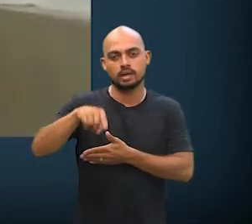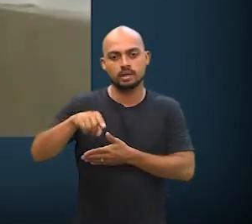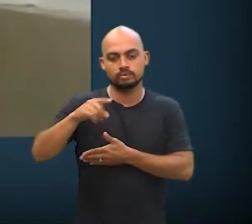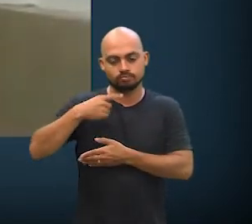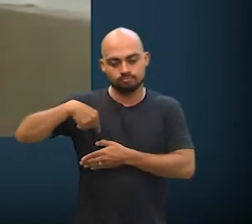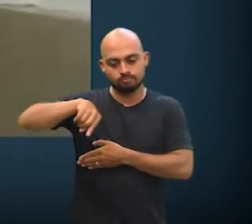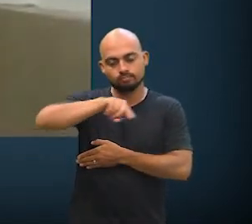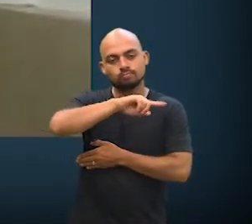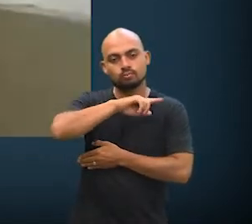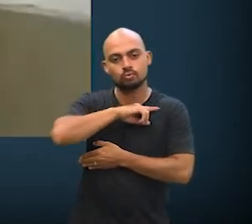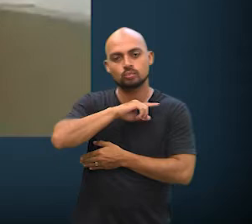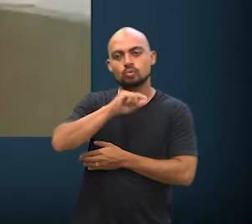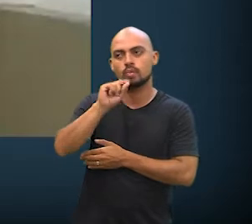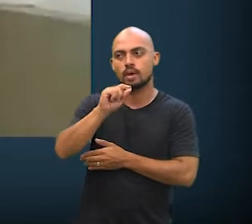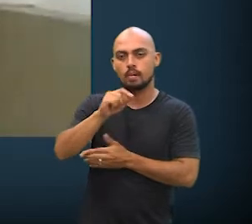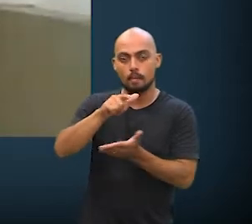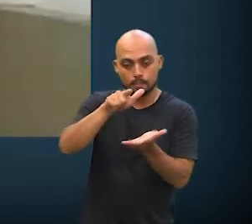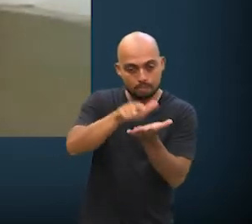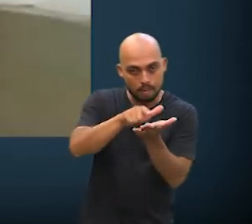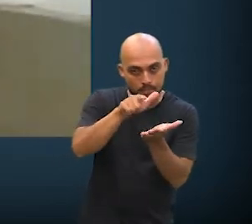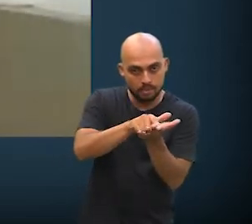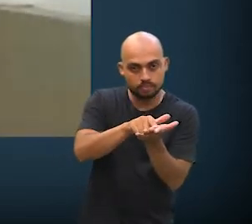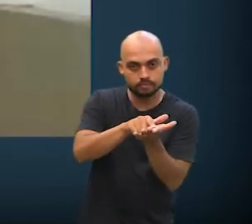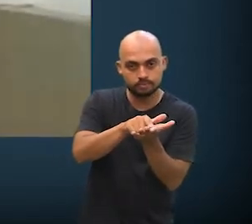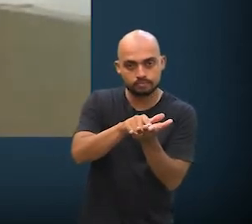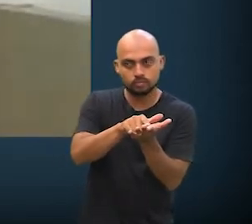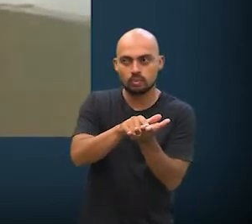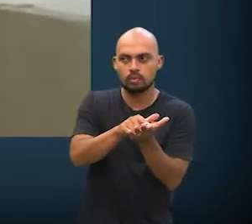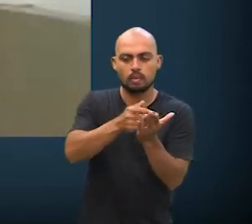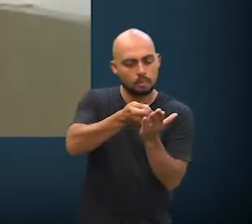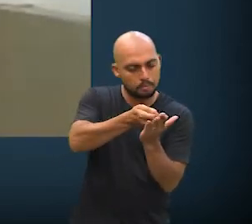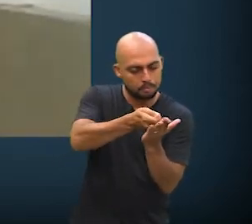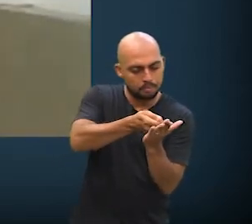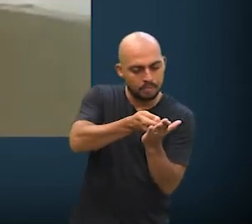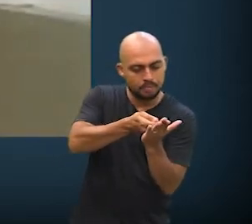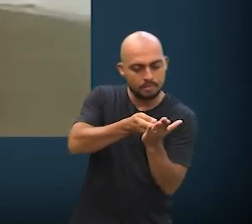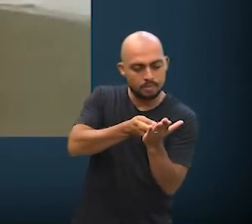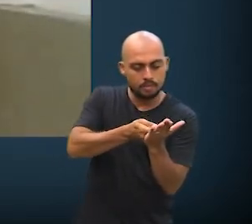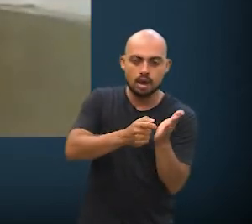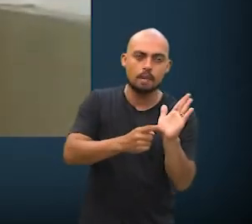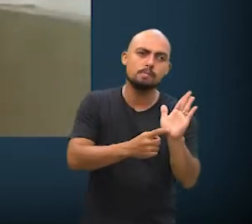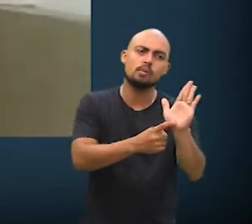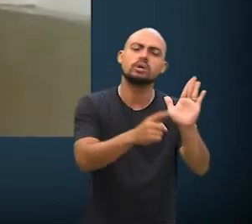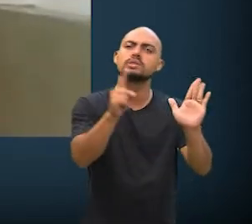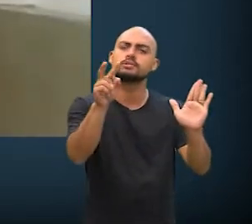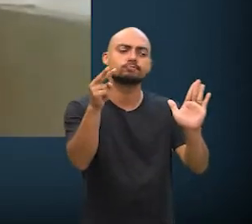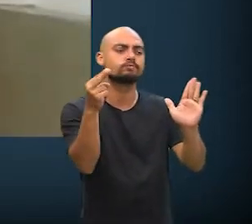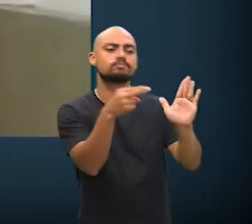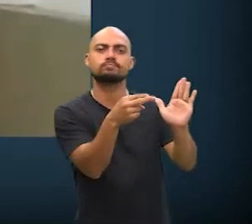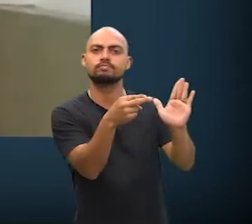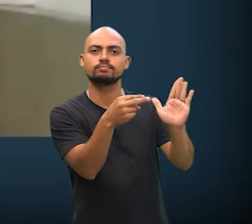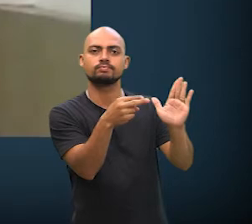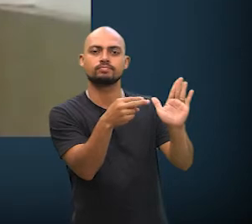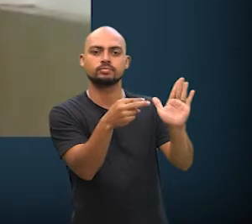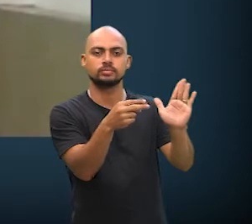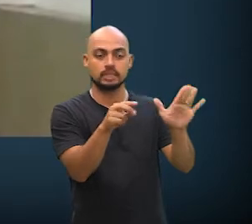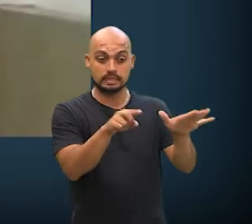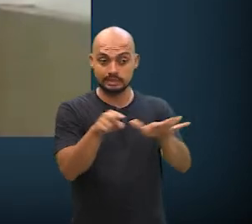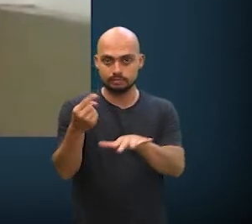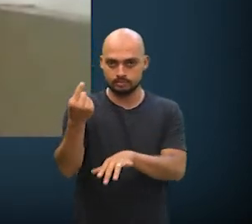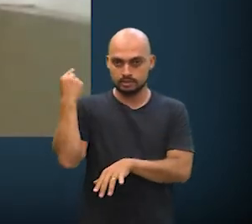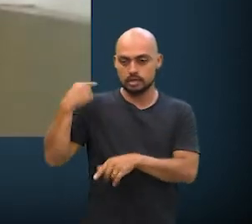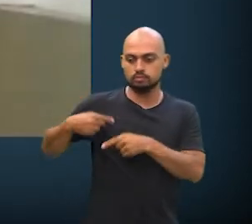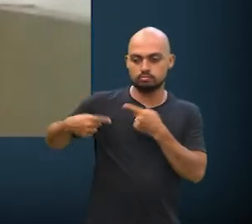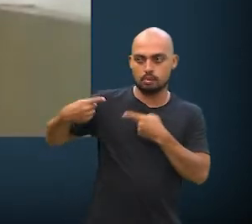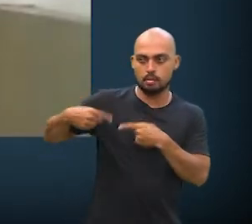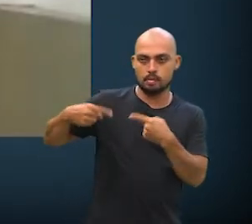gente pegar esse papel, primeiro esboço, e mostrar para as pessoas, né? Semana passada, a gente estava numa discussão